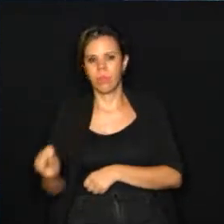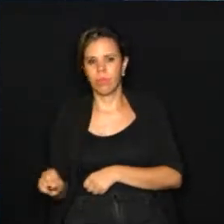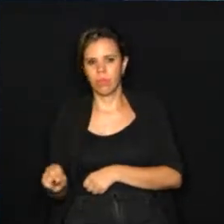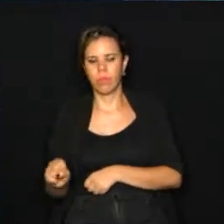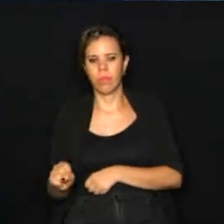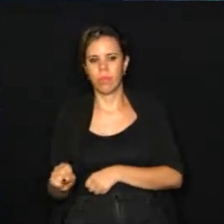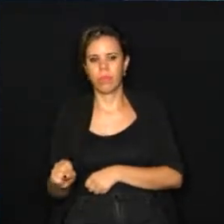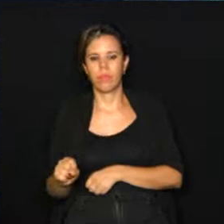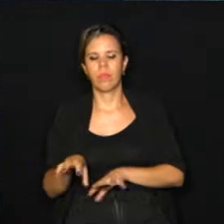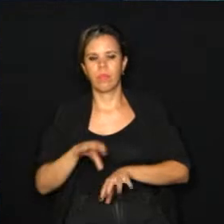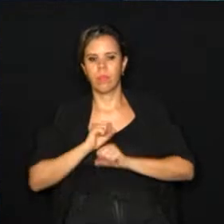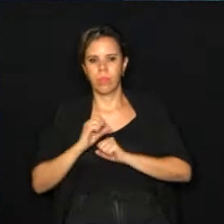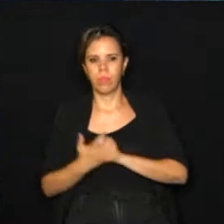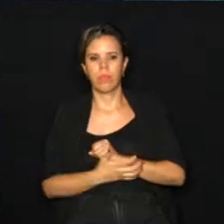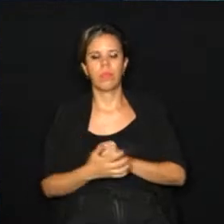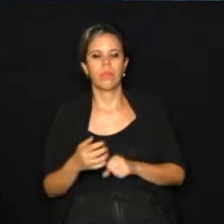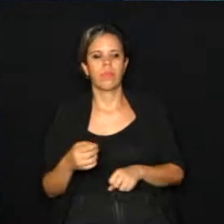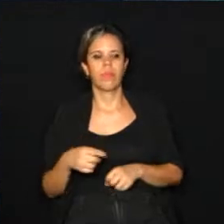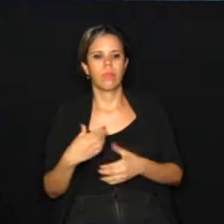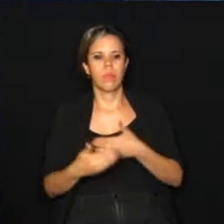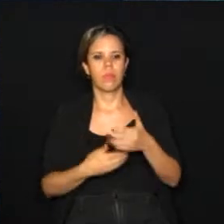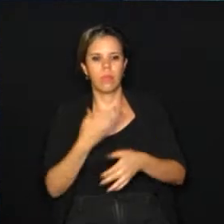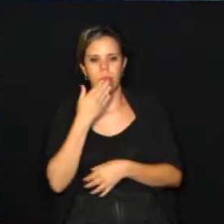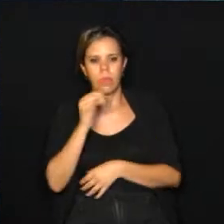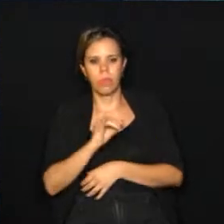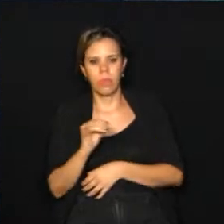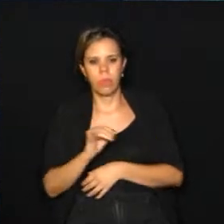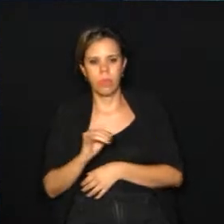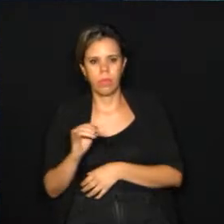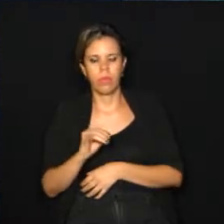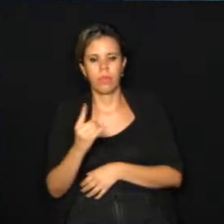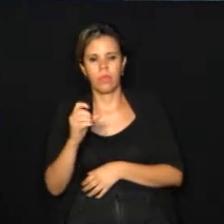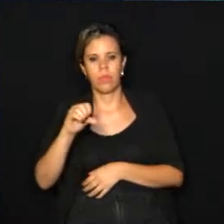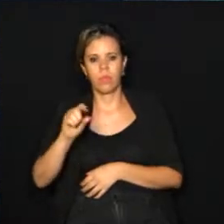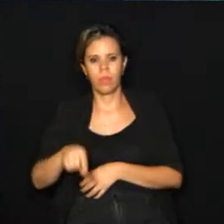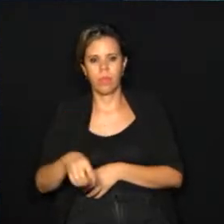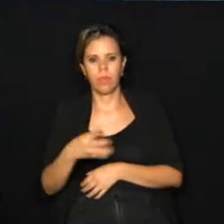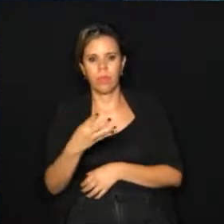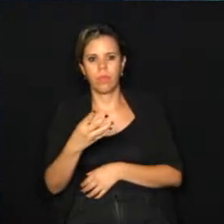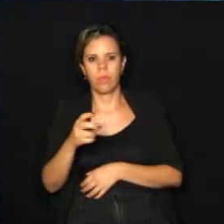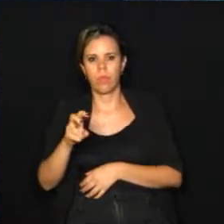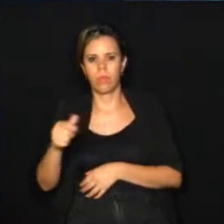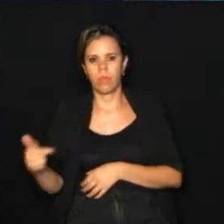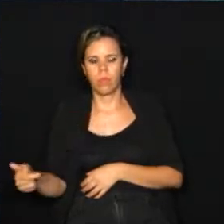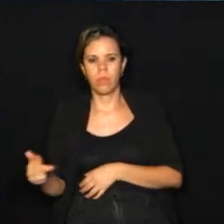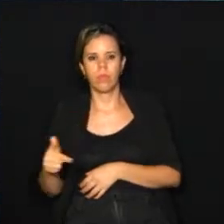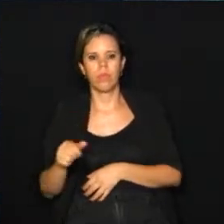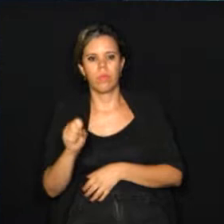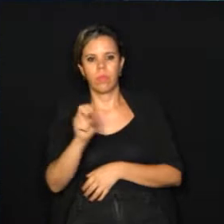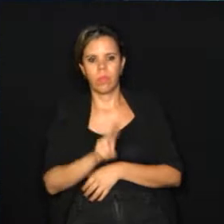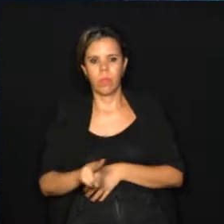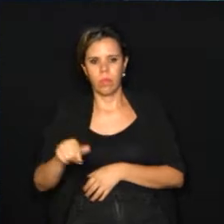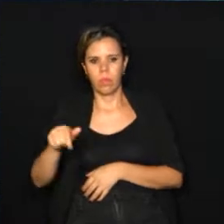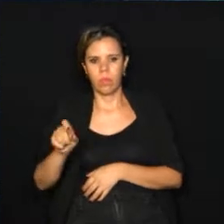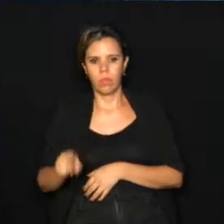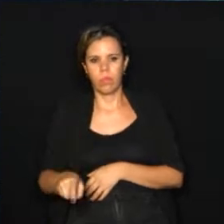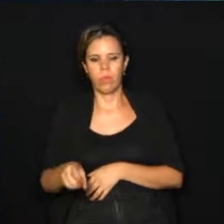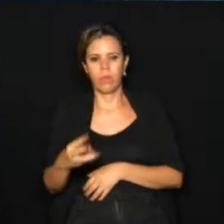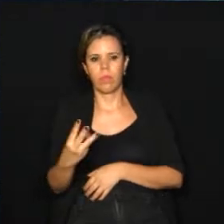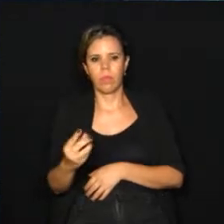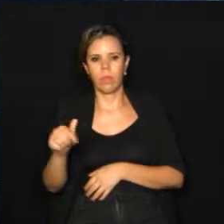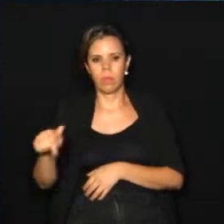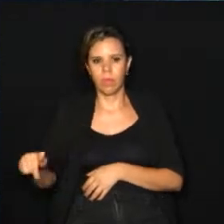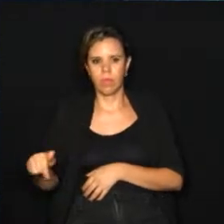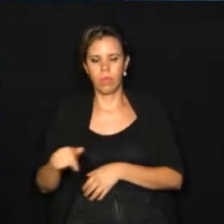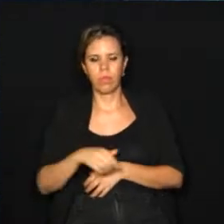44.528 casos da doença. Na sequência, aparece Indaiatuba com 9.452 casos, Sumaré com